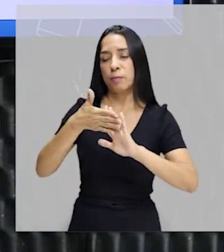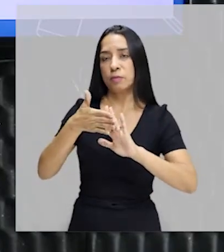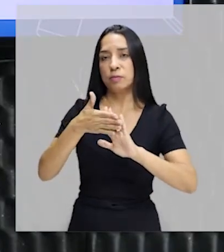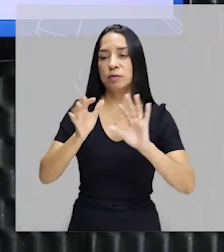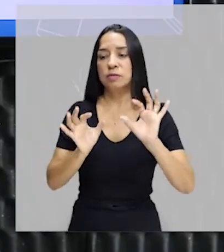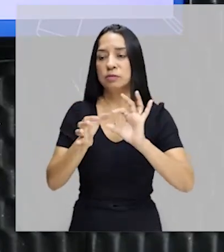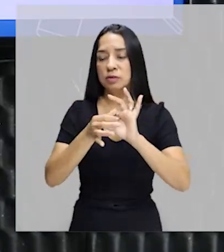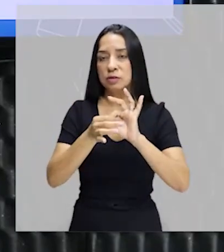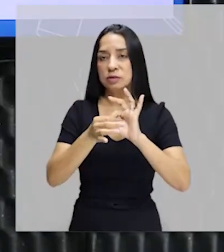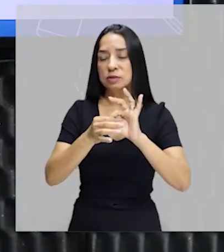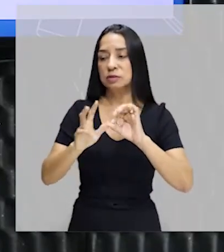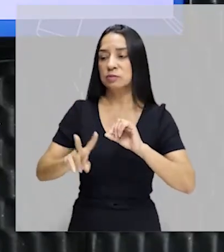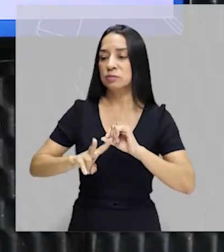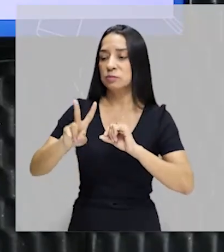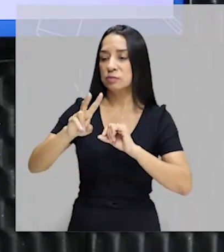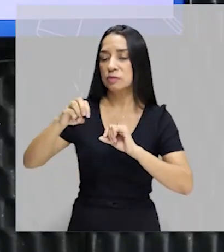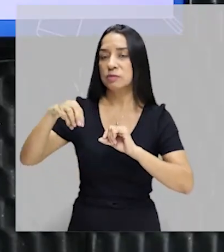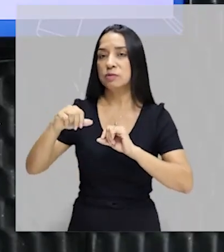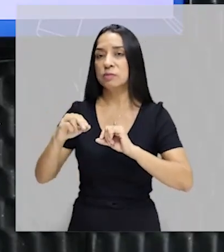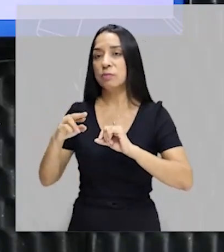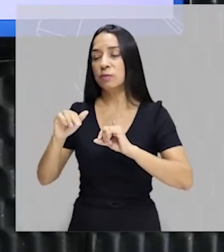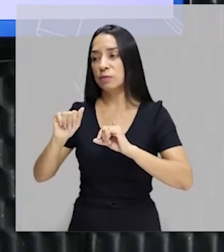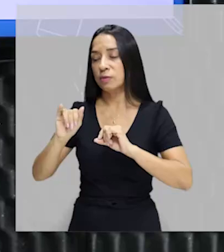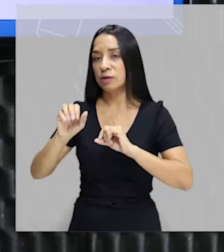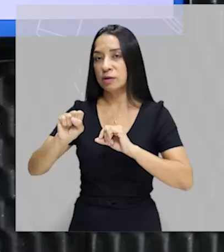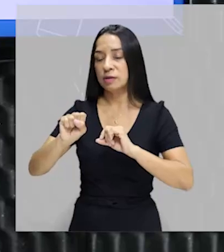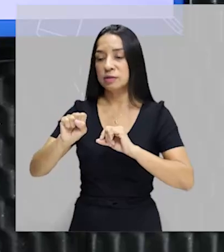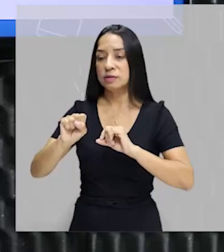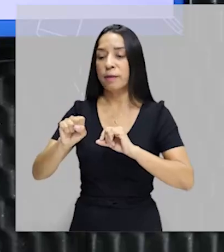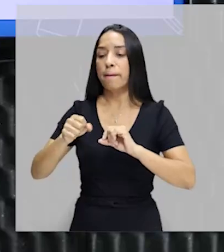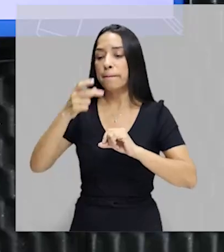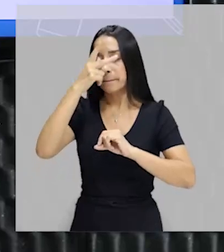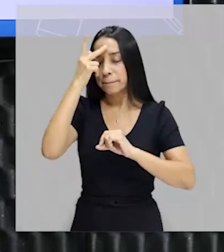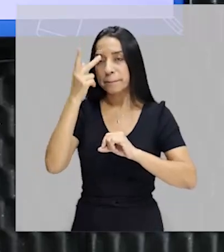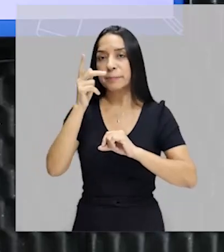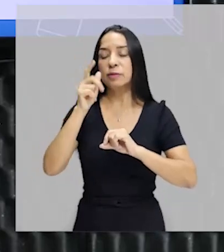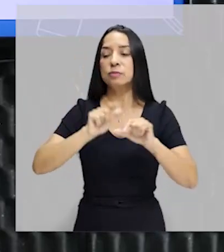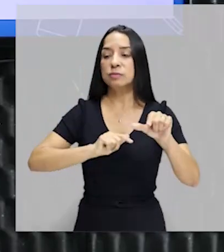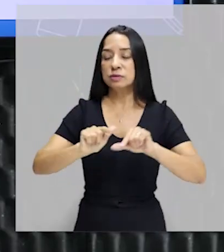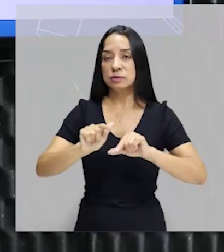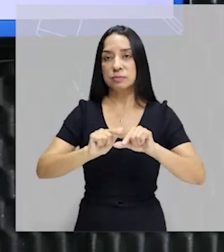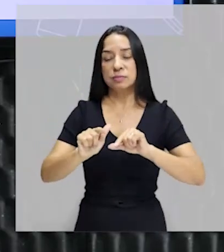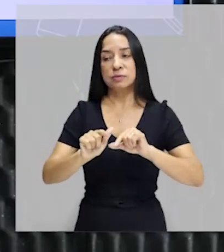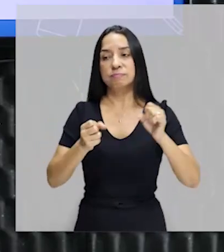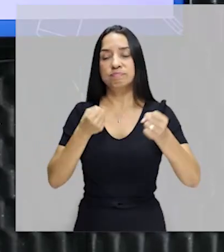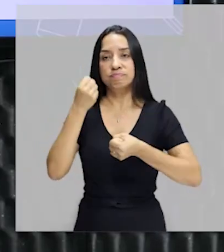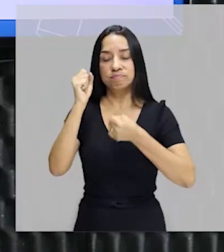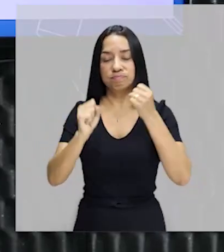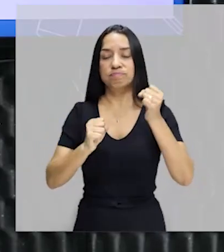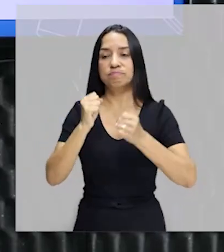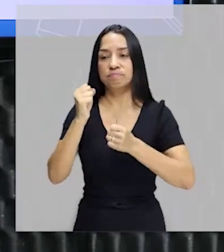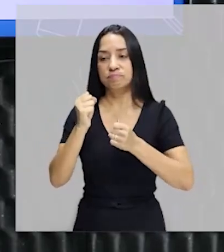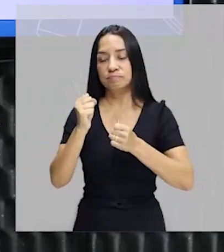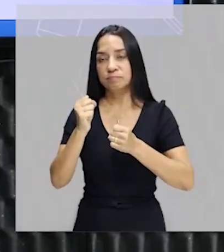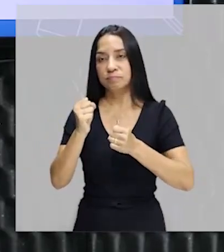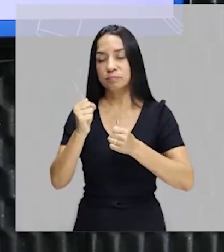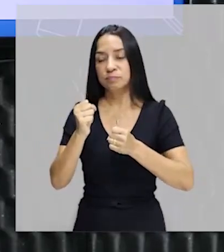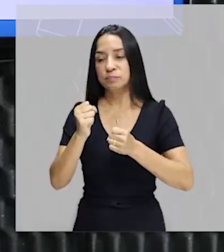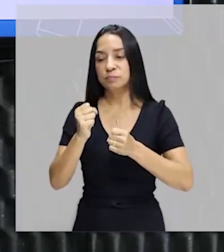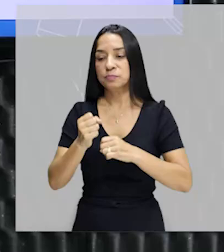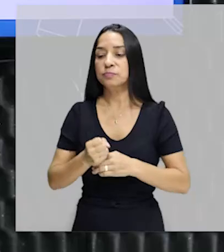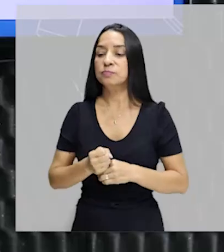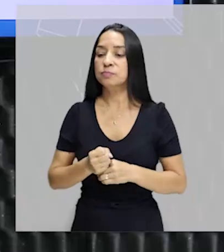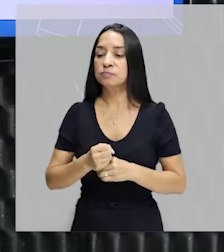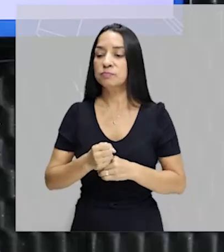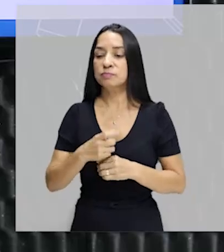associando os valores morais ao indivíduo que trabalha, essa industrialização ela vai